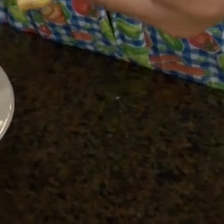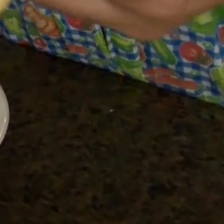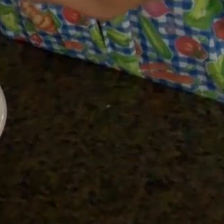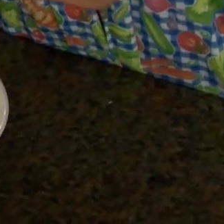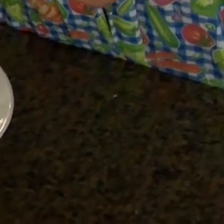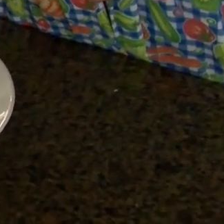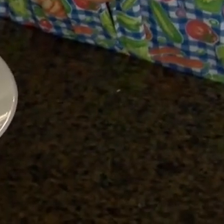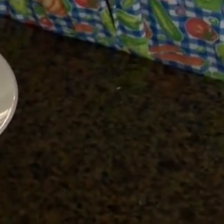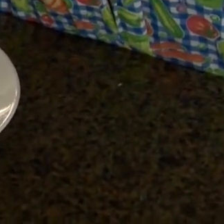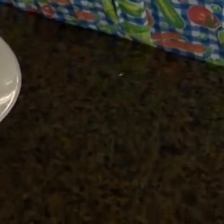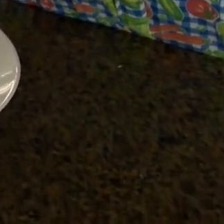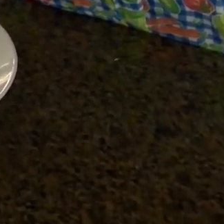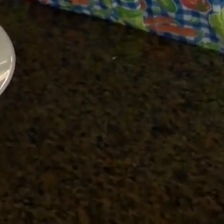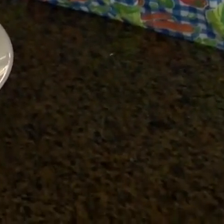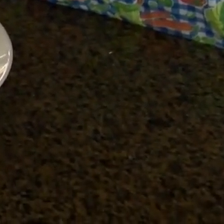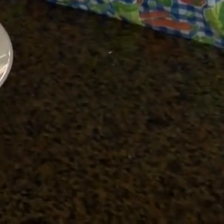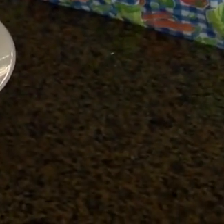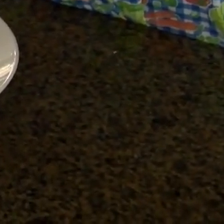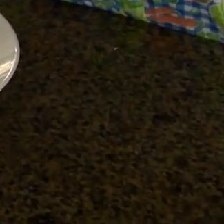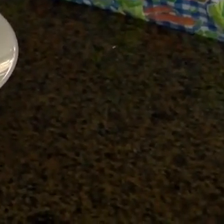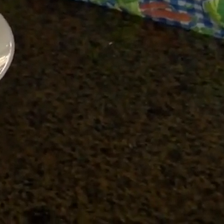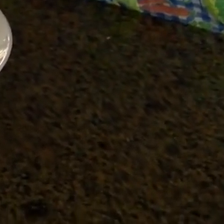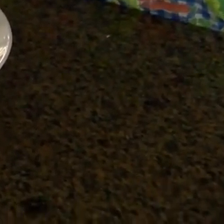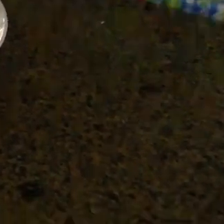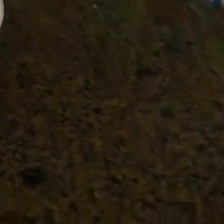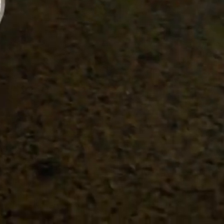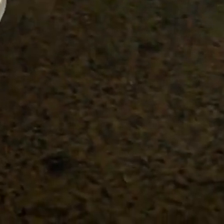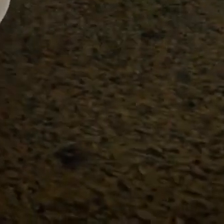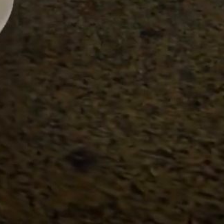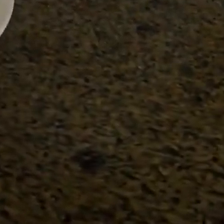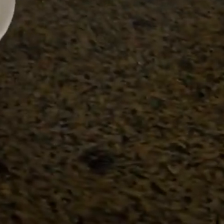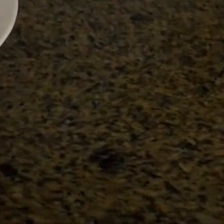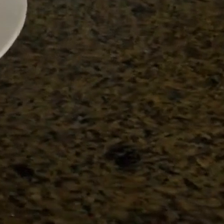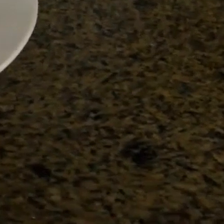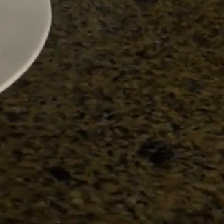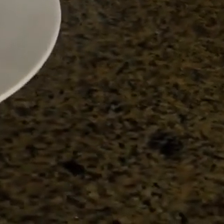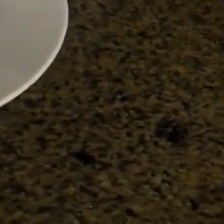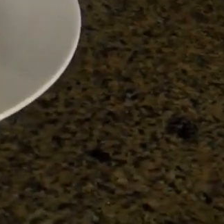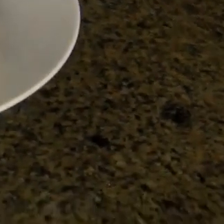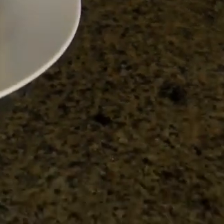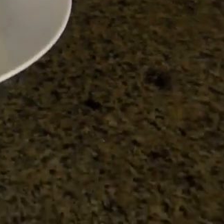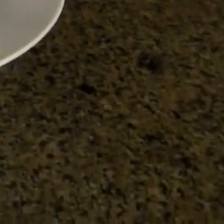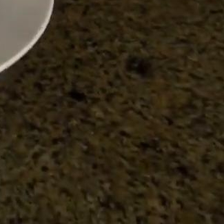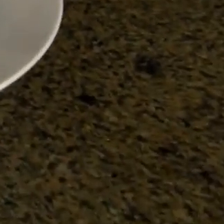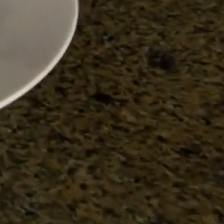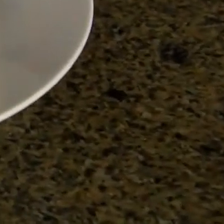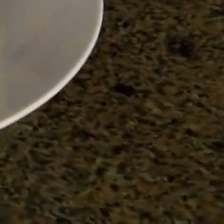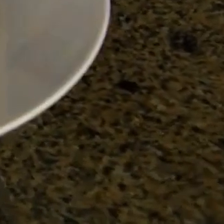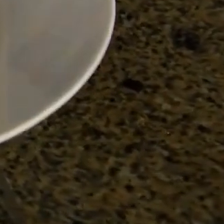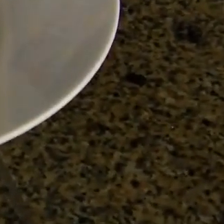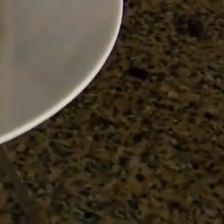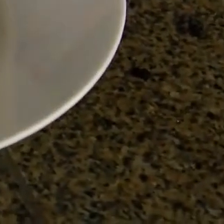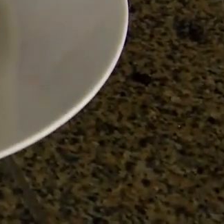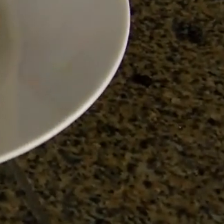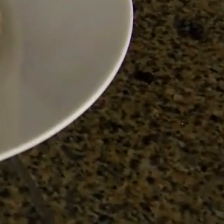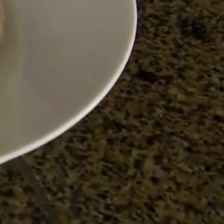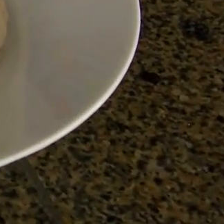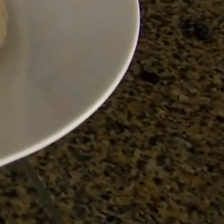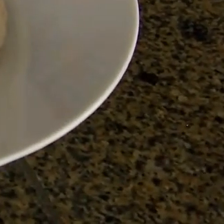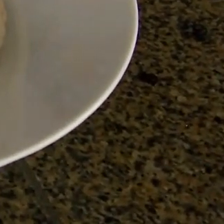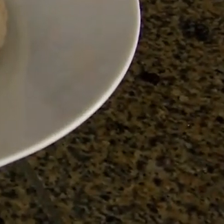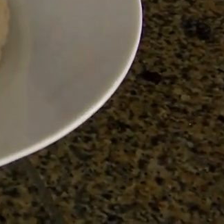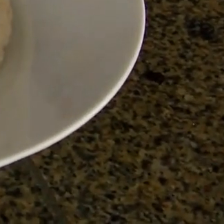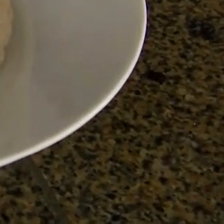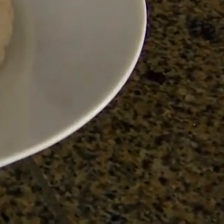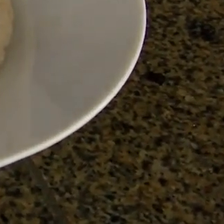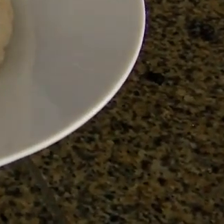E a nossa papinha, ela vai liberar mais açúcar. Uma delícia. Aí, ó,